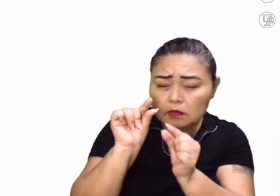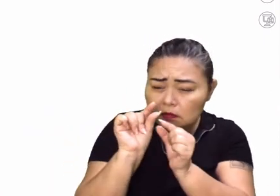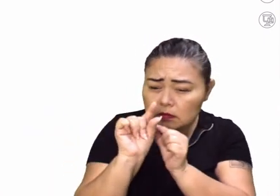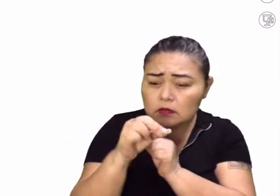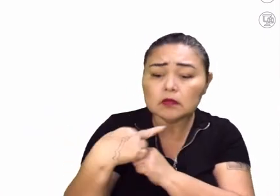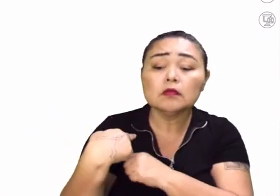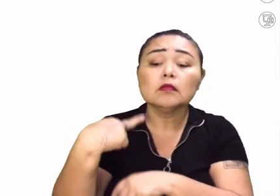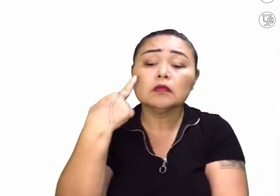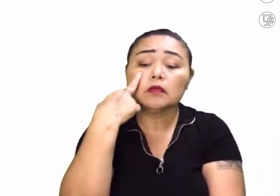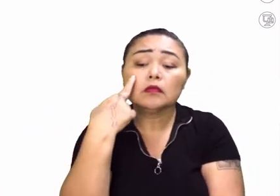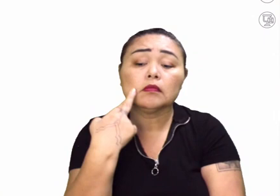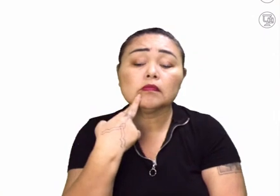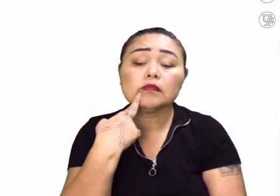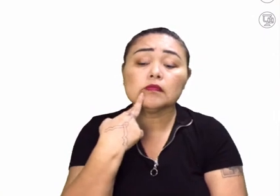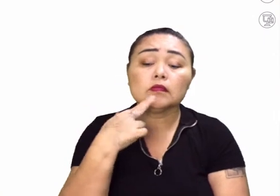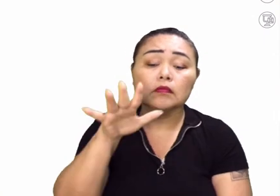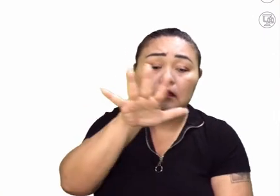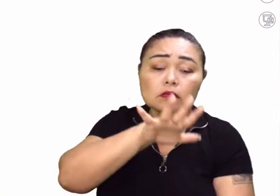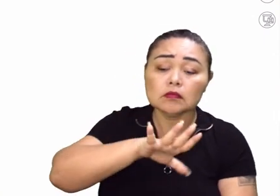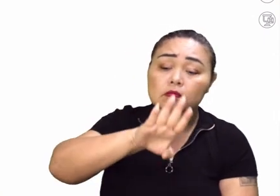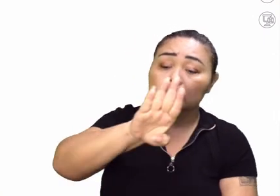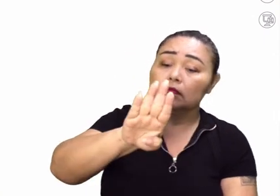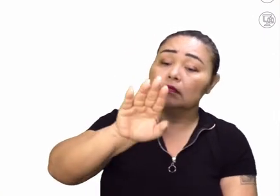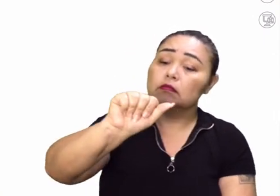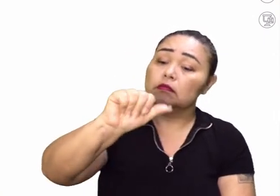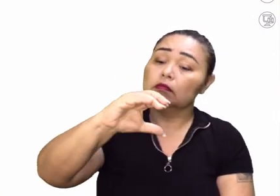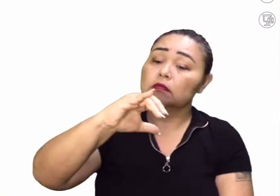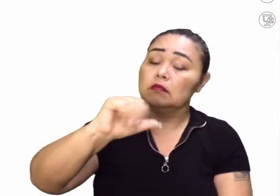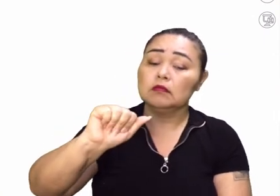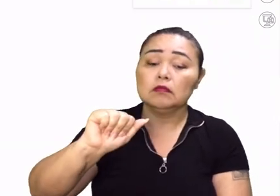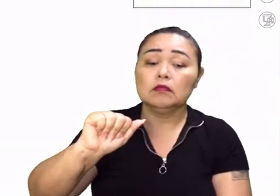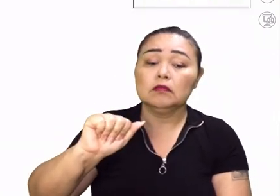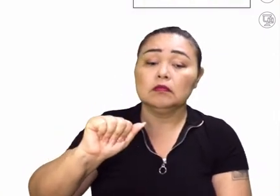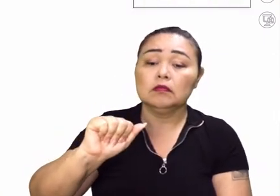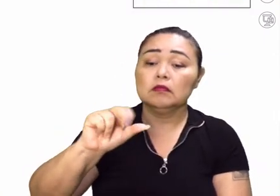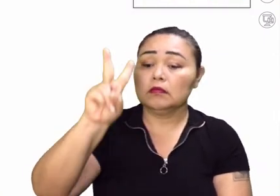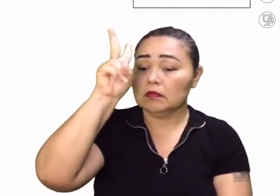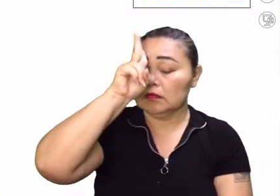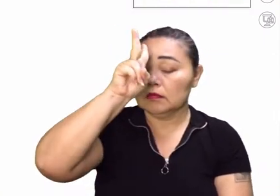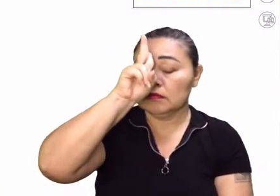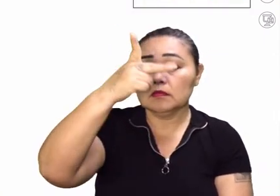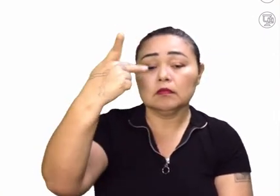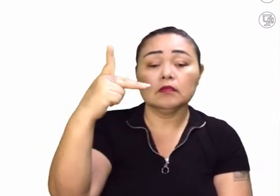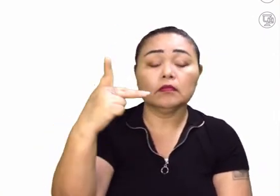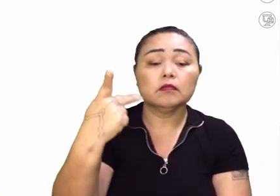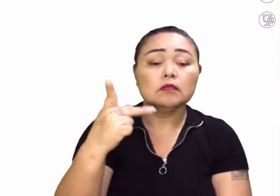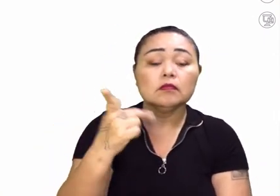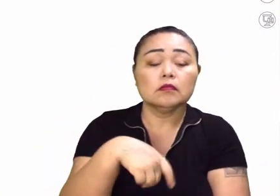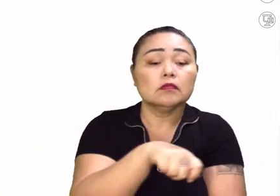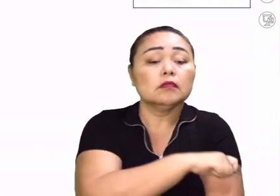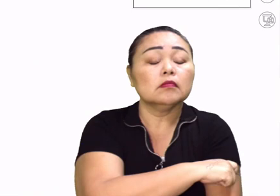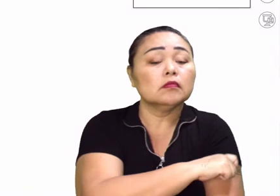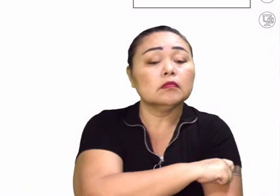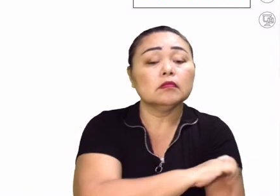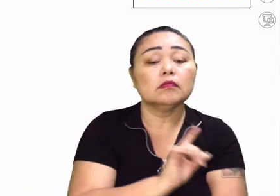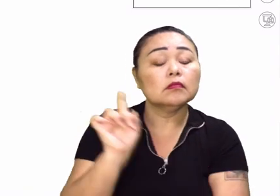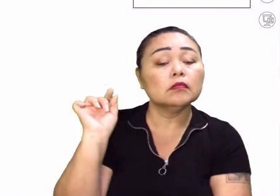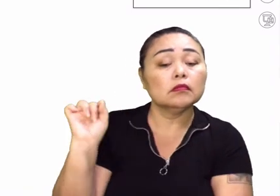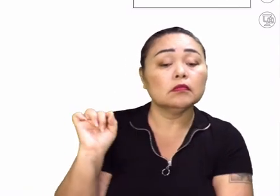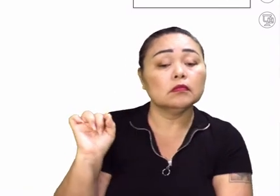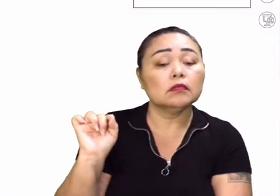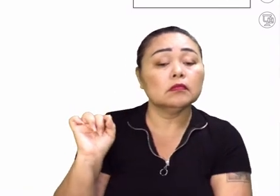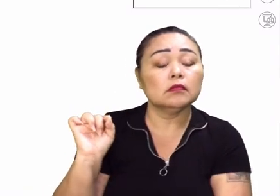a bacia amazônica Olha só Vou até apagar aqui para lembrar nosso querido aluno que